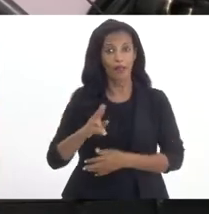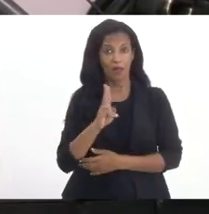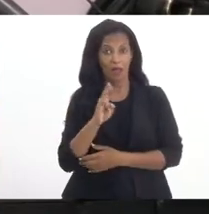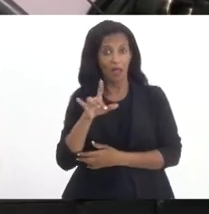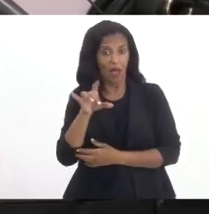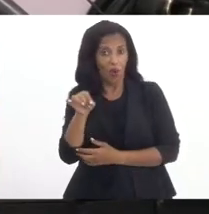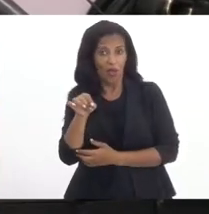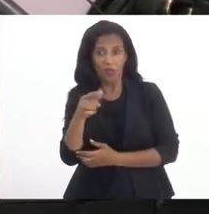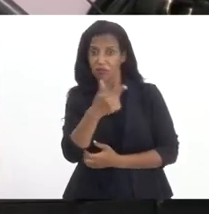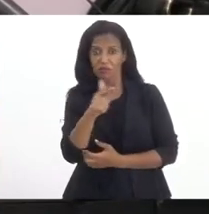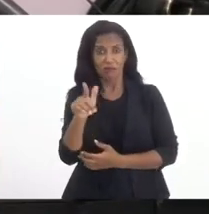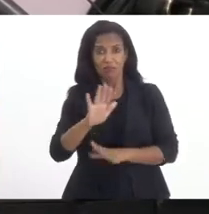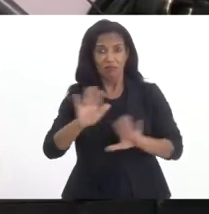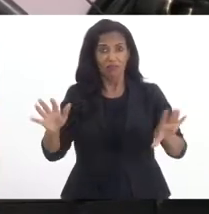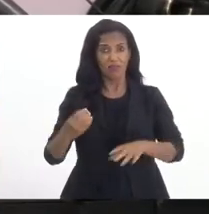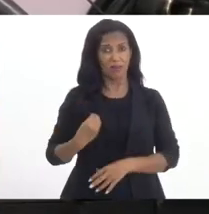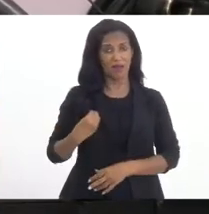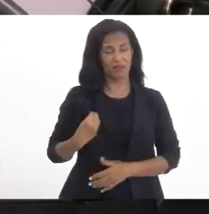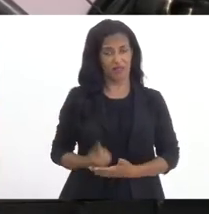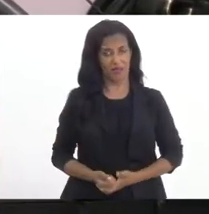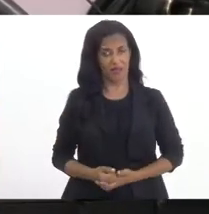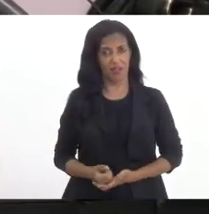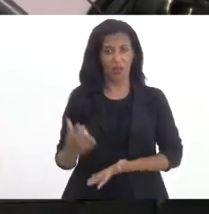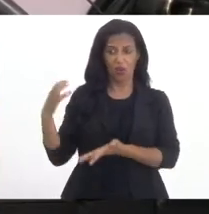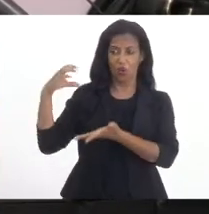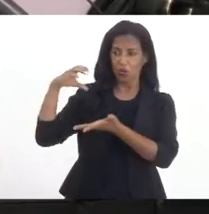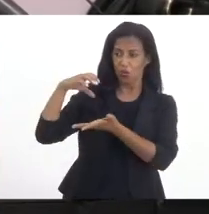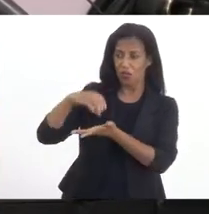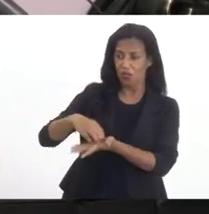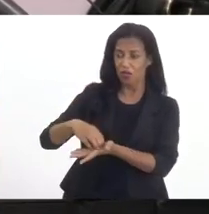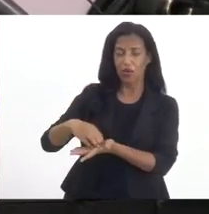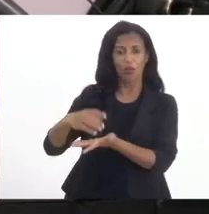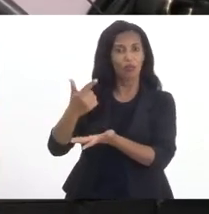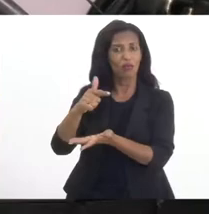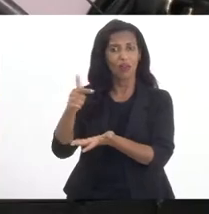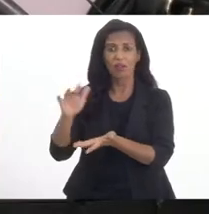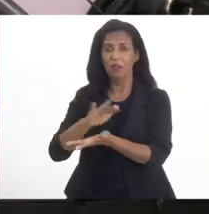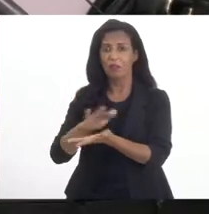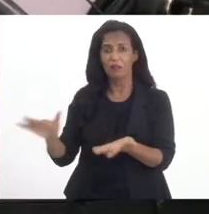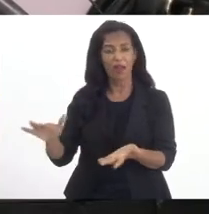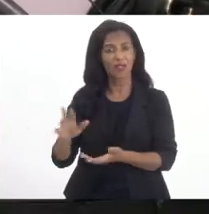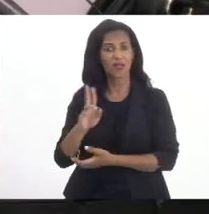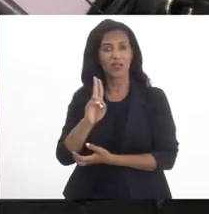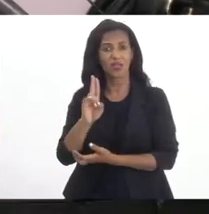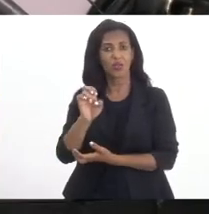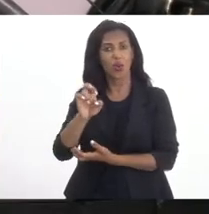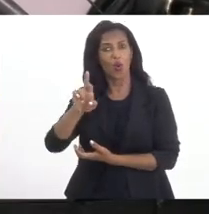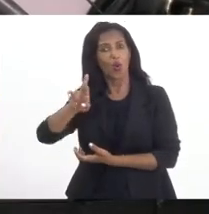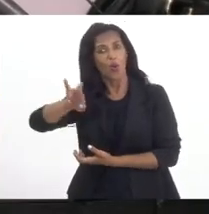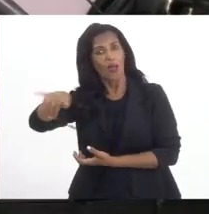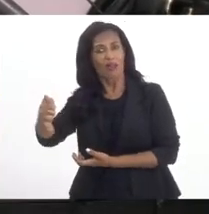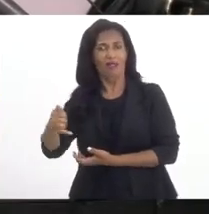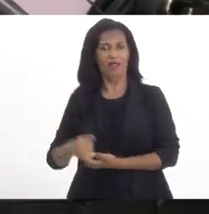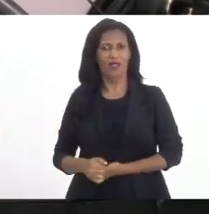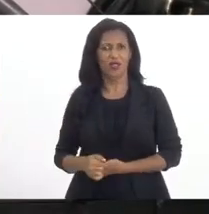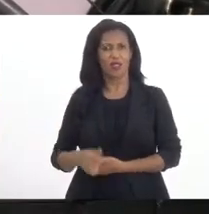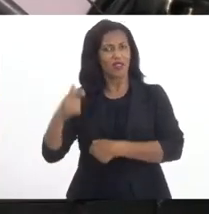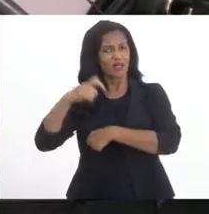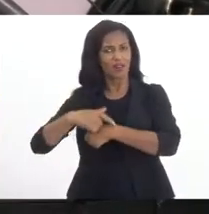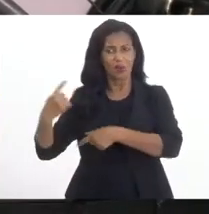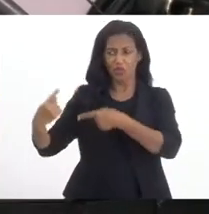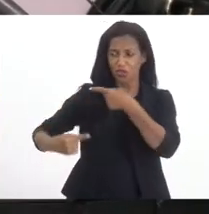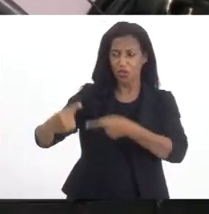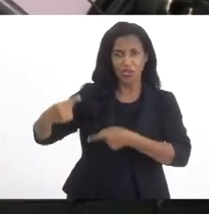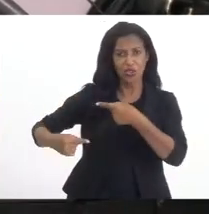UESO não existe mais. O Centro Universitário da Zona Oeste não vai mais existir. Vai ser só o UERJ. E na hora de competir,